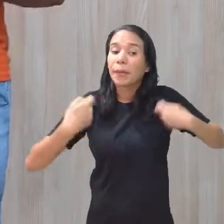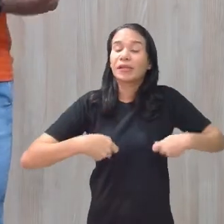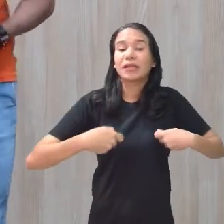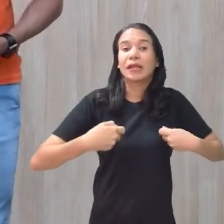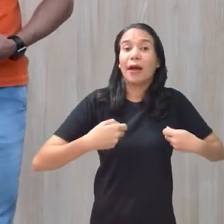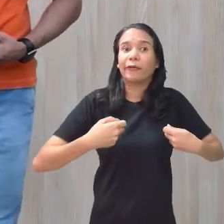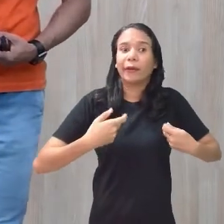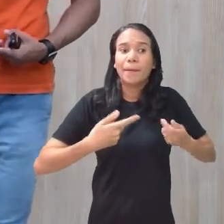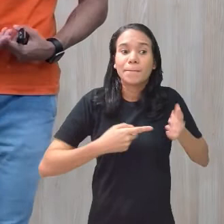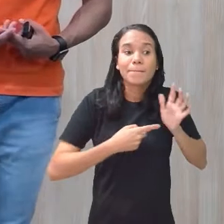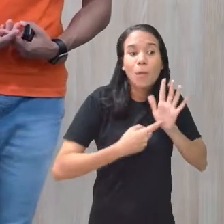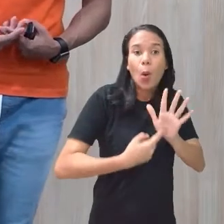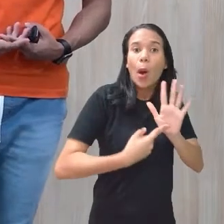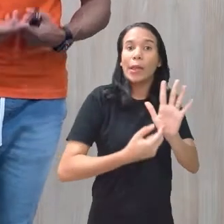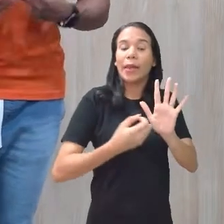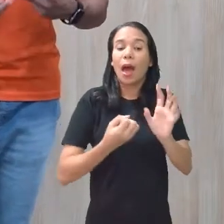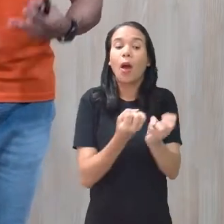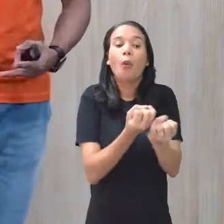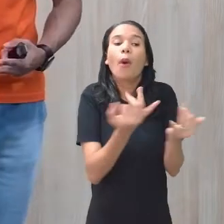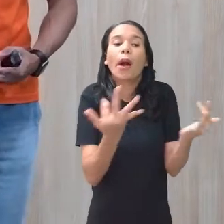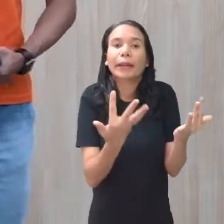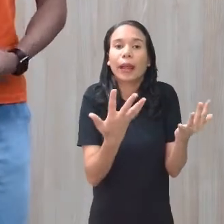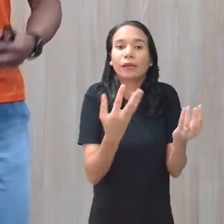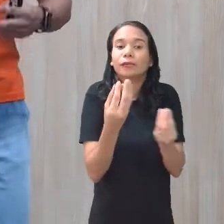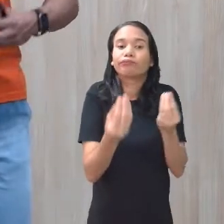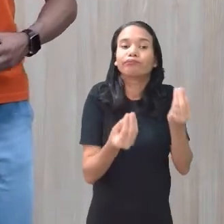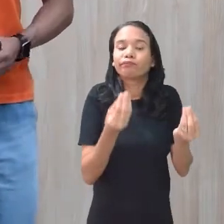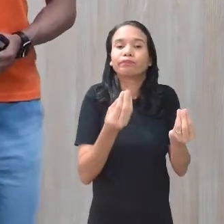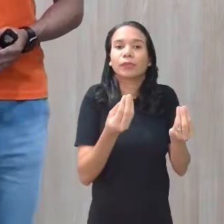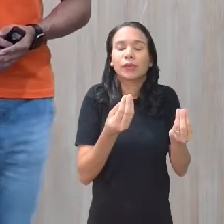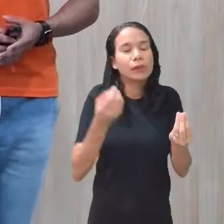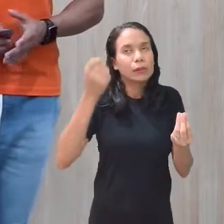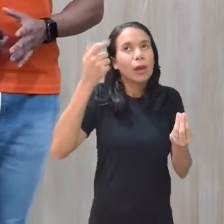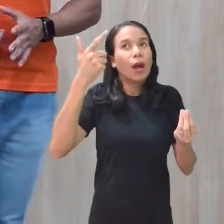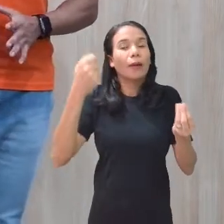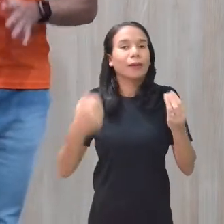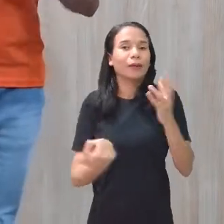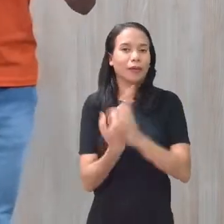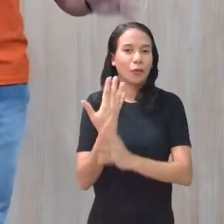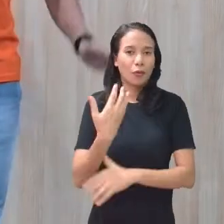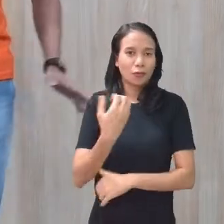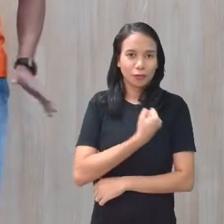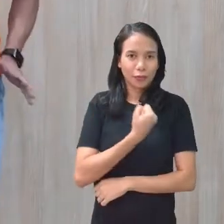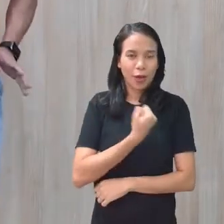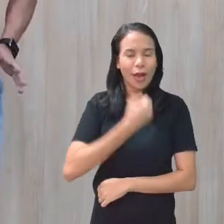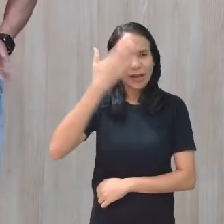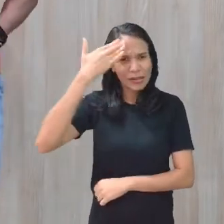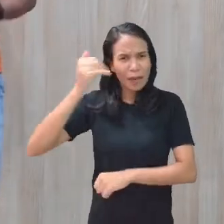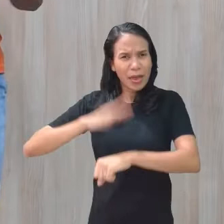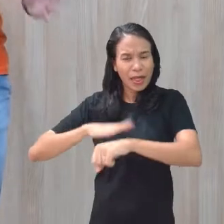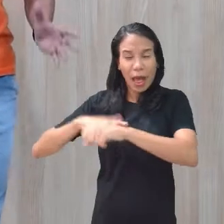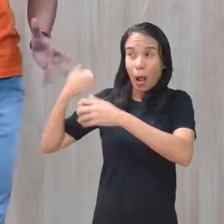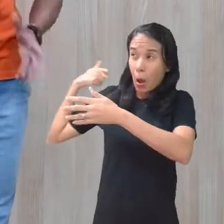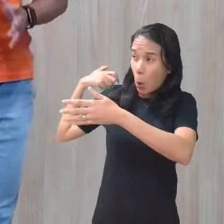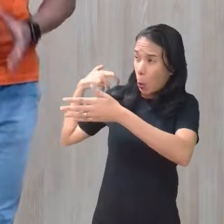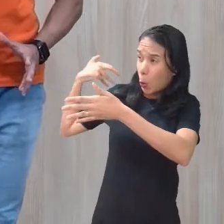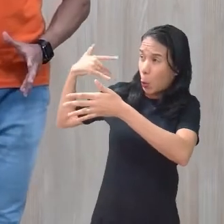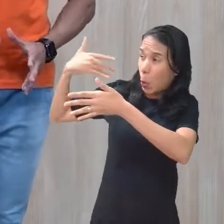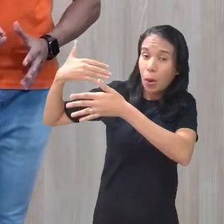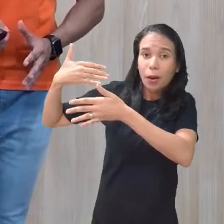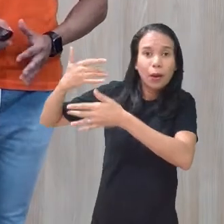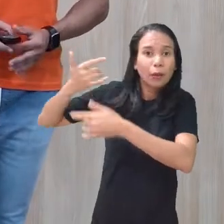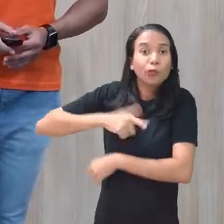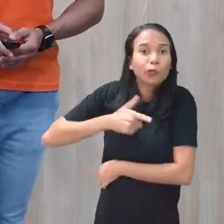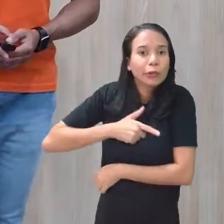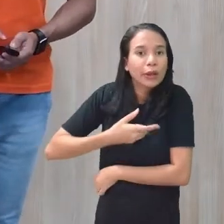de expressar as quantidades. A gente sabe que em algum momento da história não existiam os